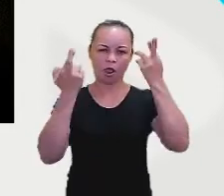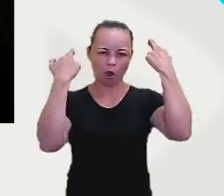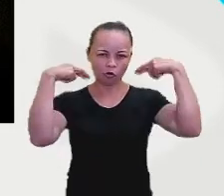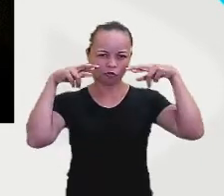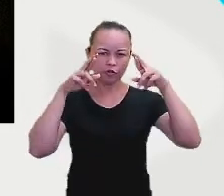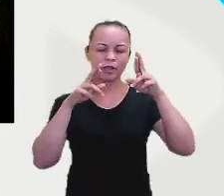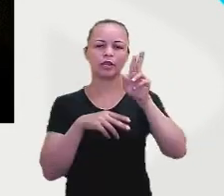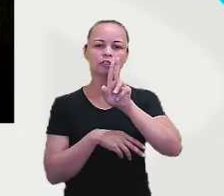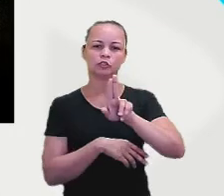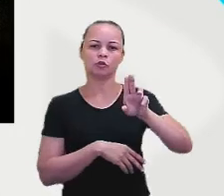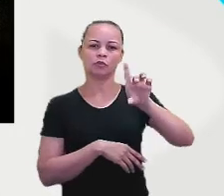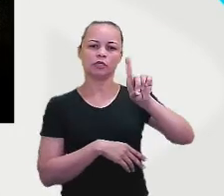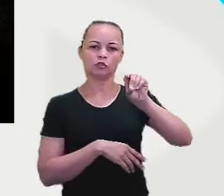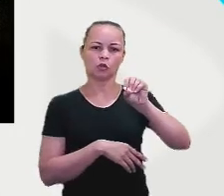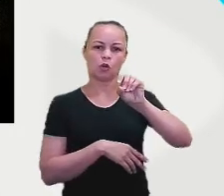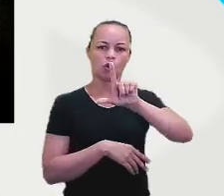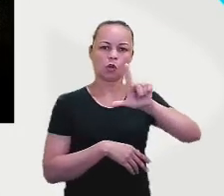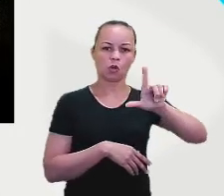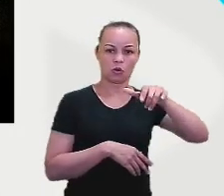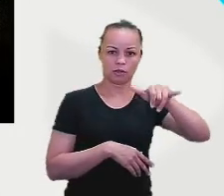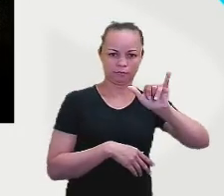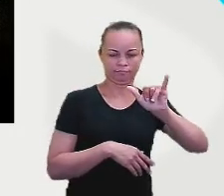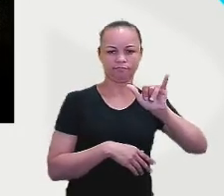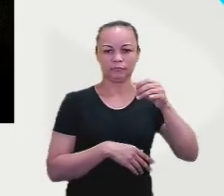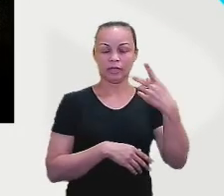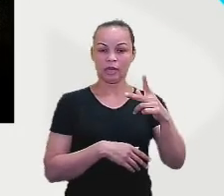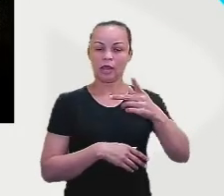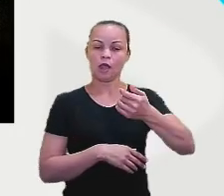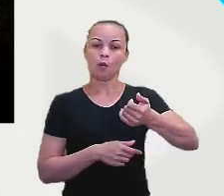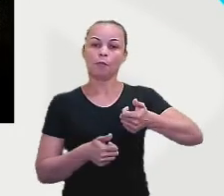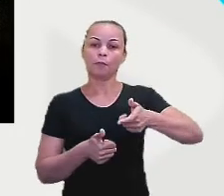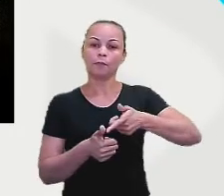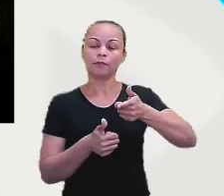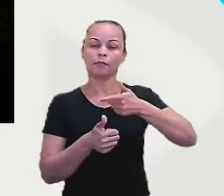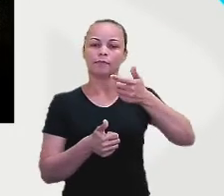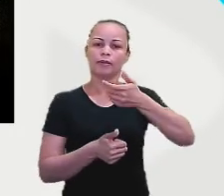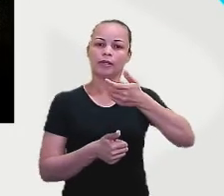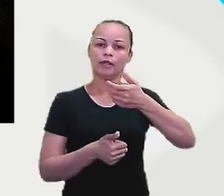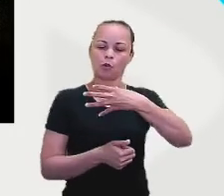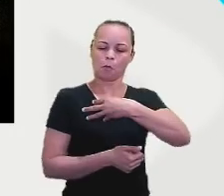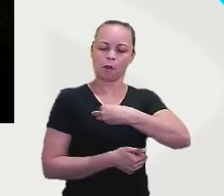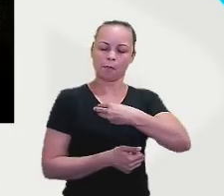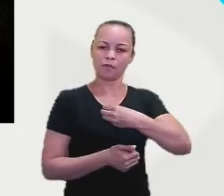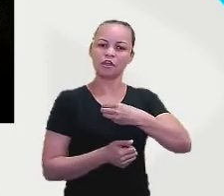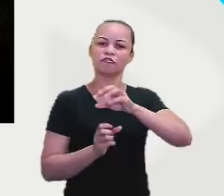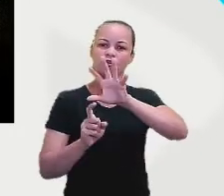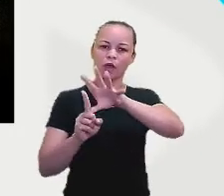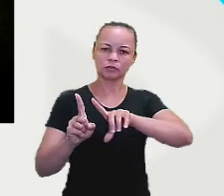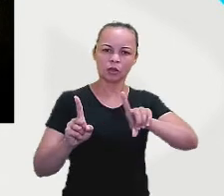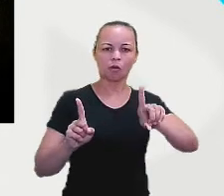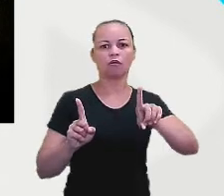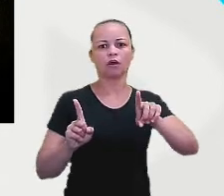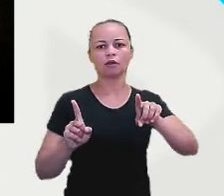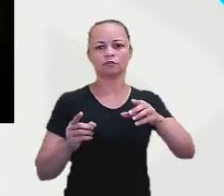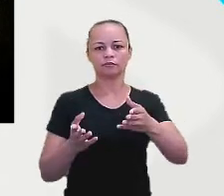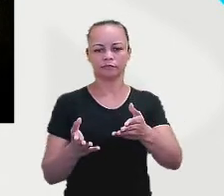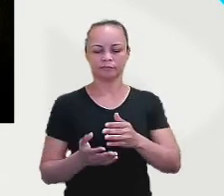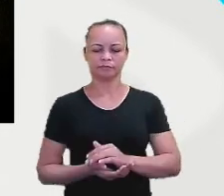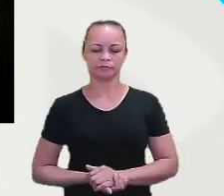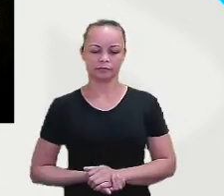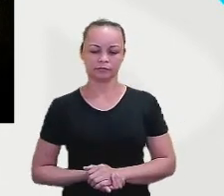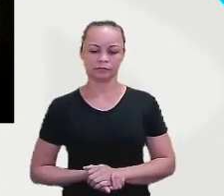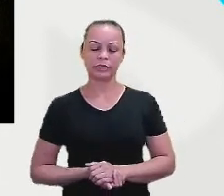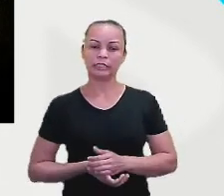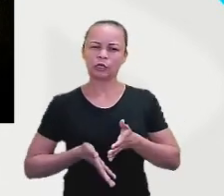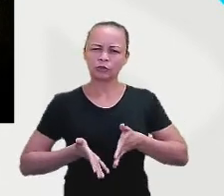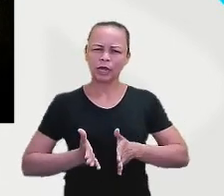para a ciência. A ovelha Dolly nasce, que é o primeiro mamífero a ser clonado. Vou repetir, é o primeiro mamífero a ser clonado. Nasceu,